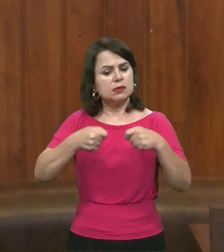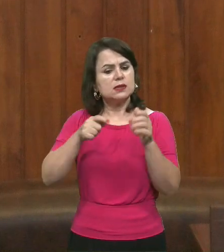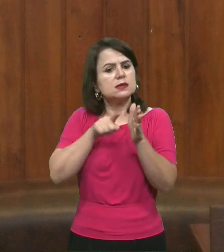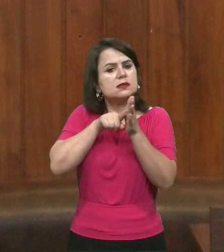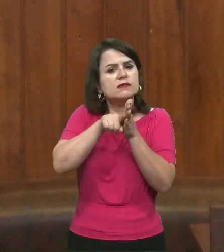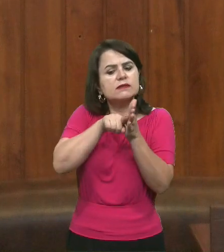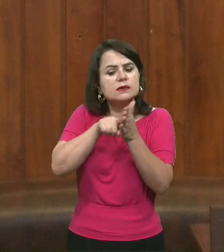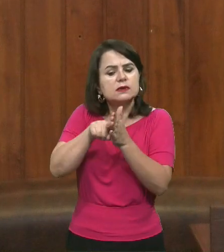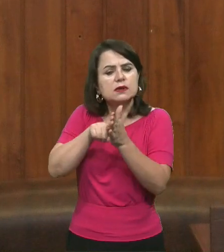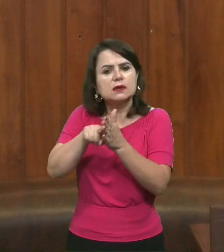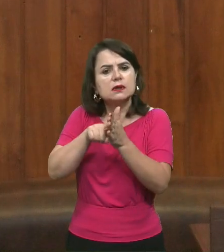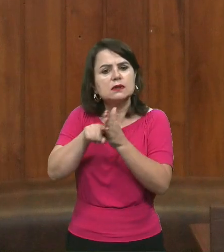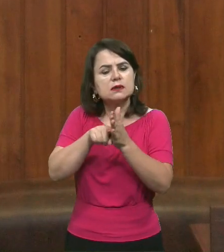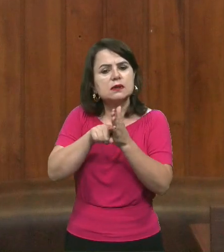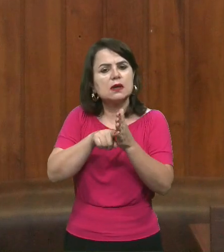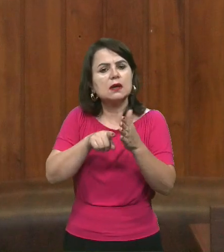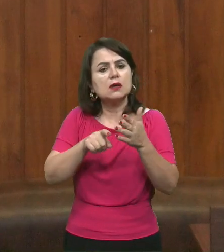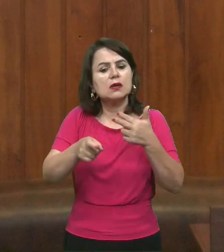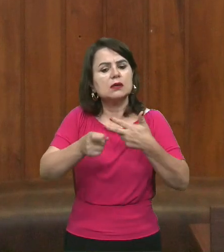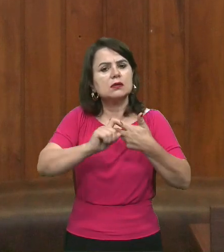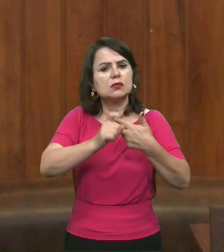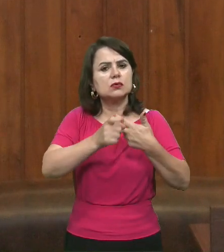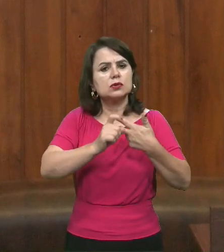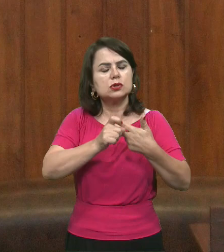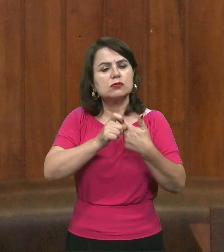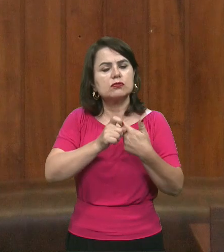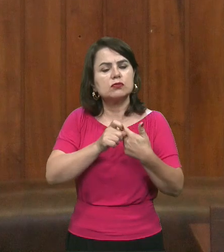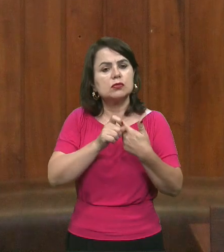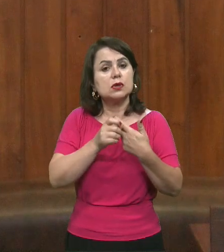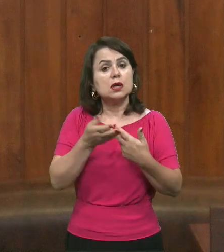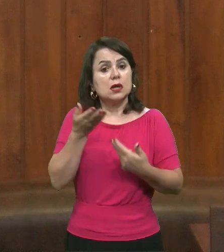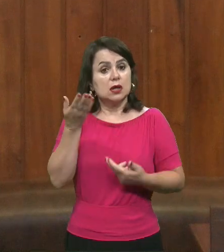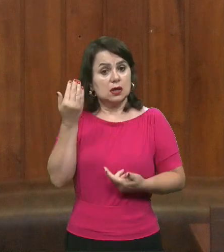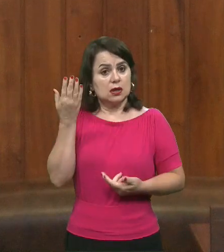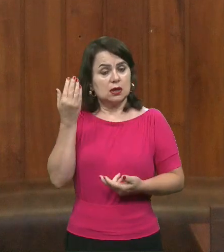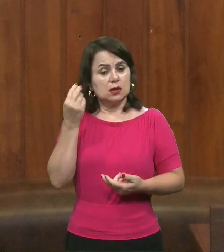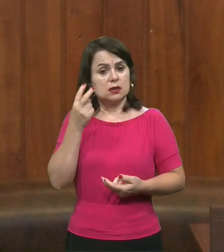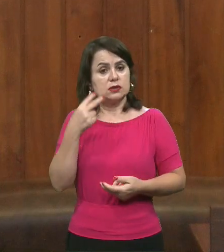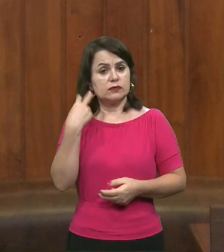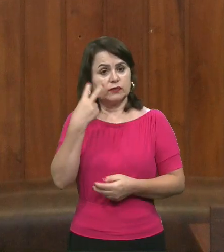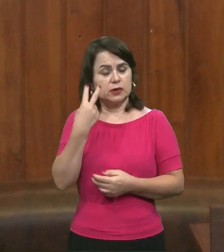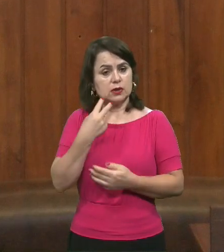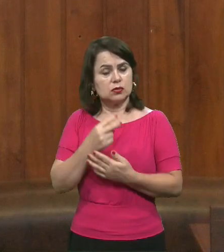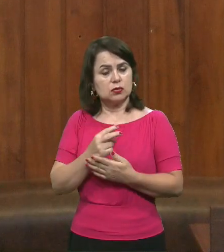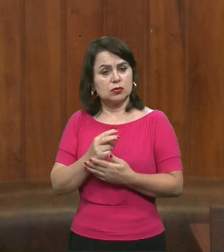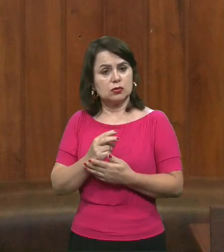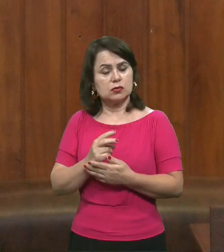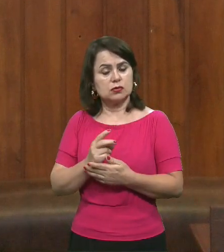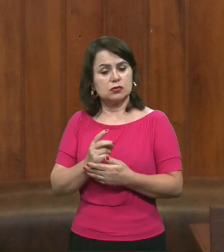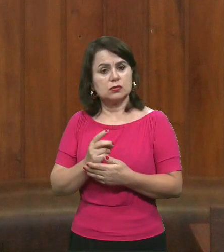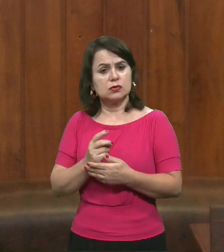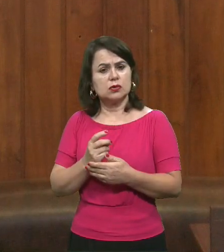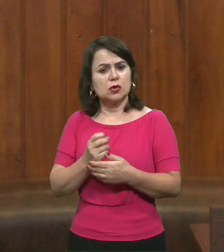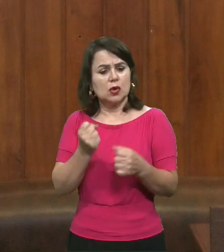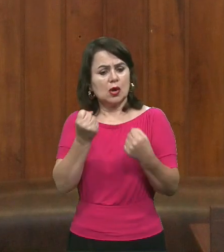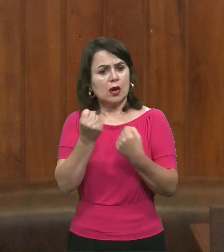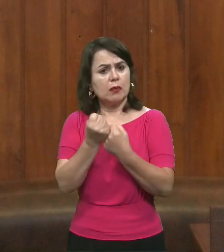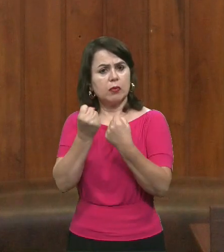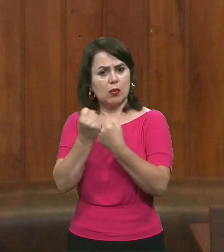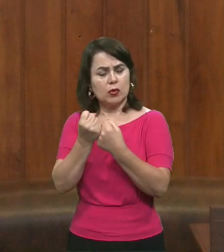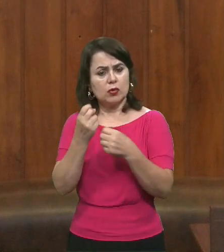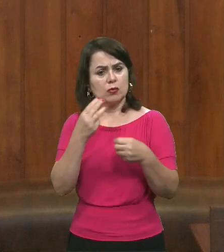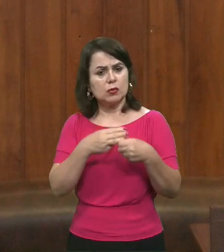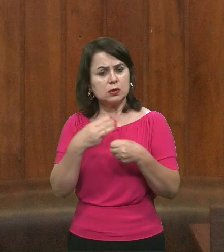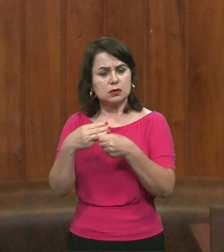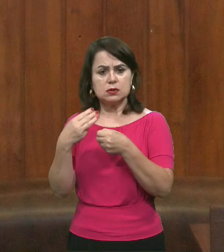ponta. Quando os vereadores que aqui se apresentam alienados à situação do